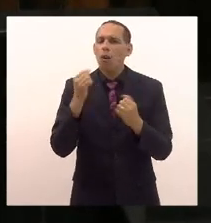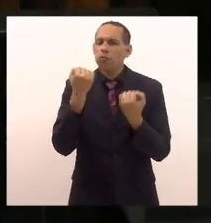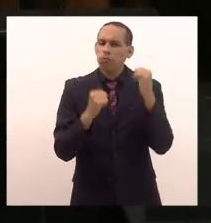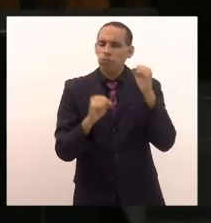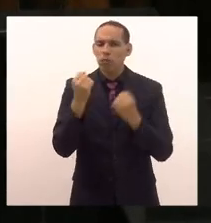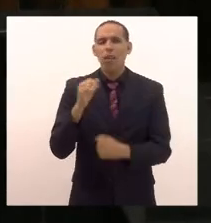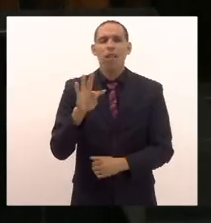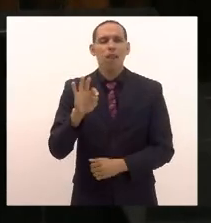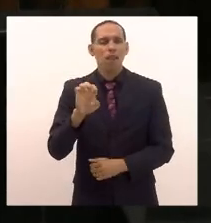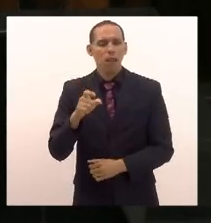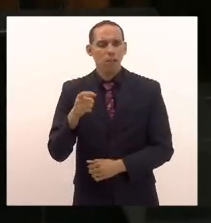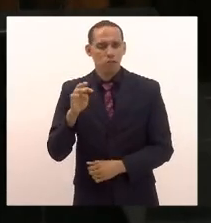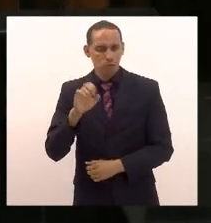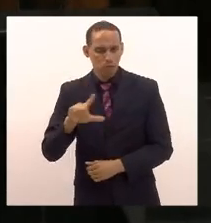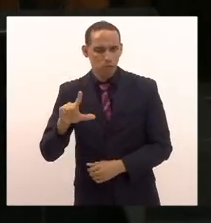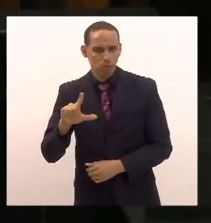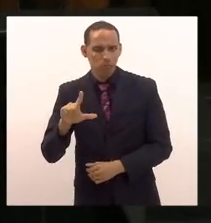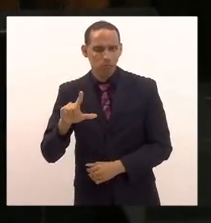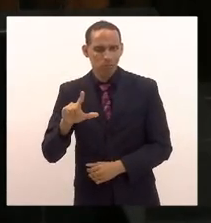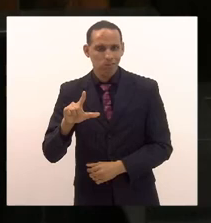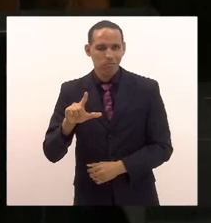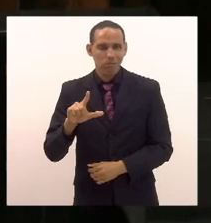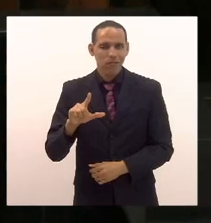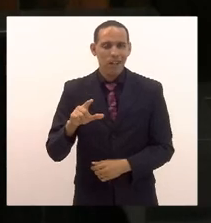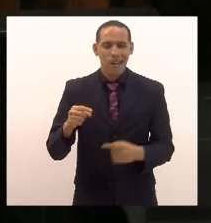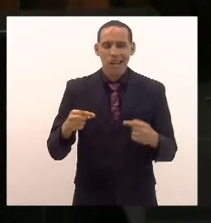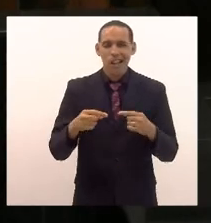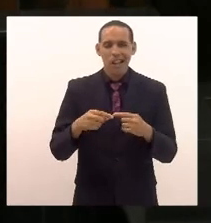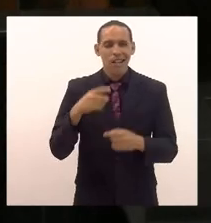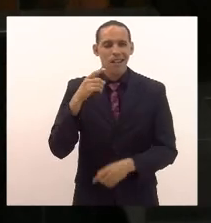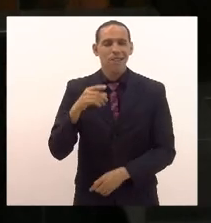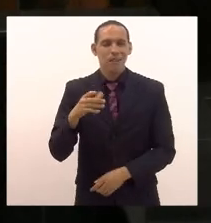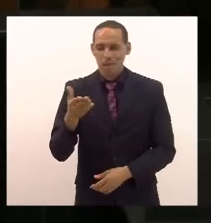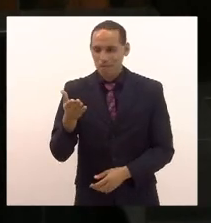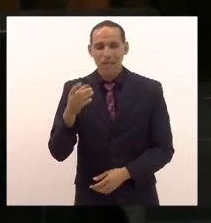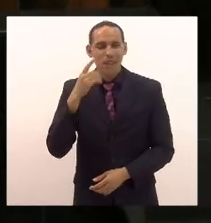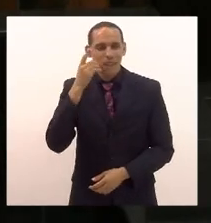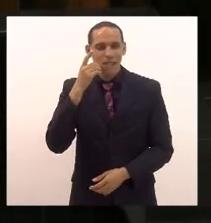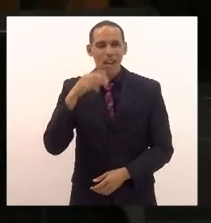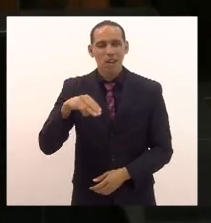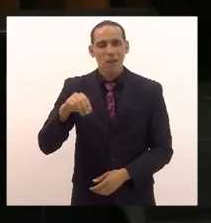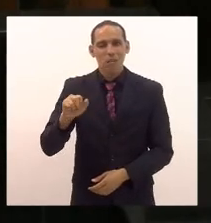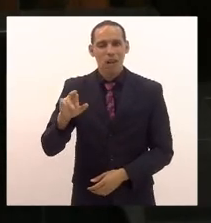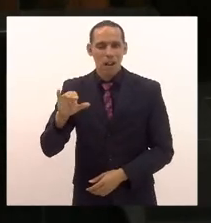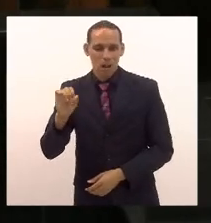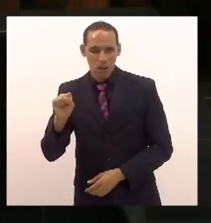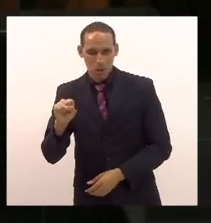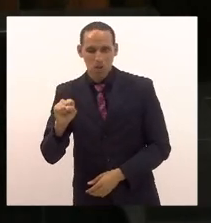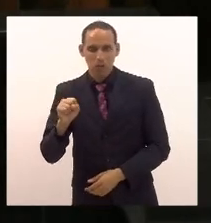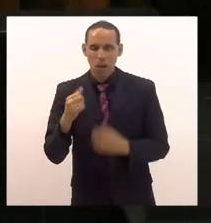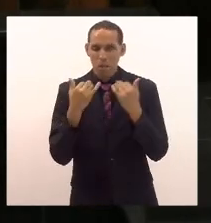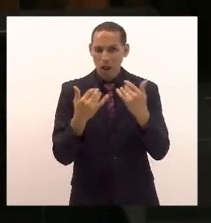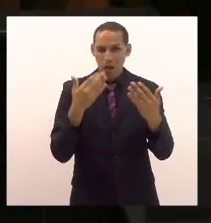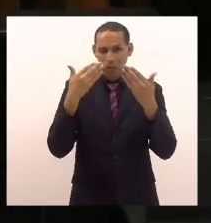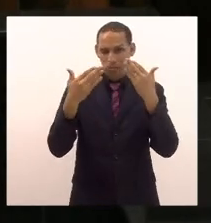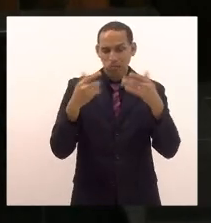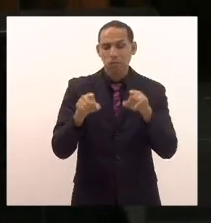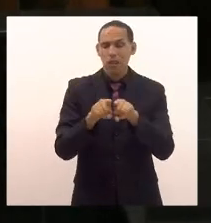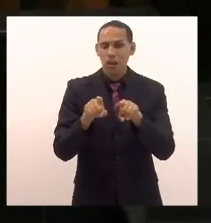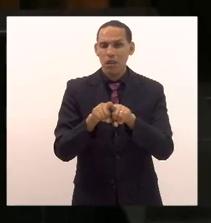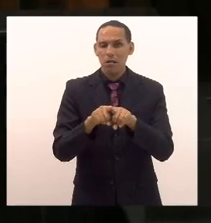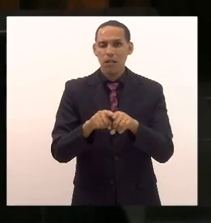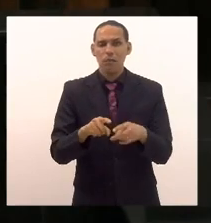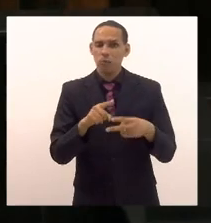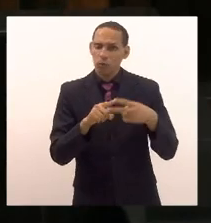Têxtil Deputado Marcos Abrahão as audiências públicas também foram realizadas em